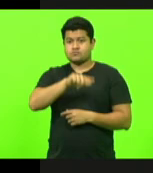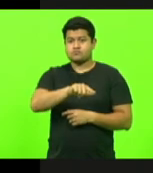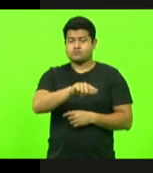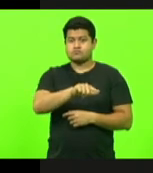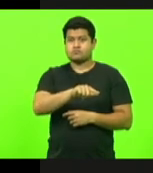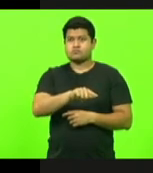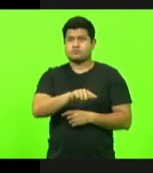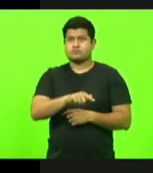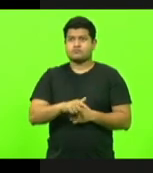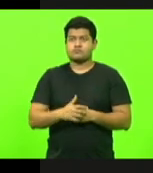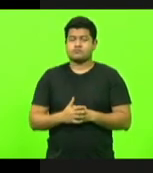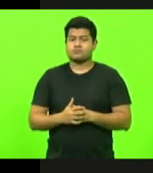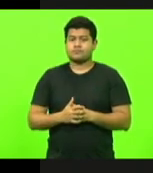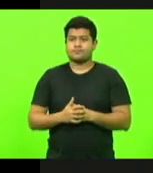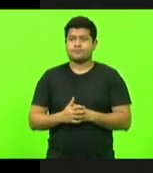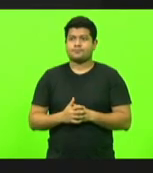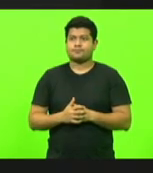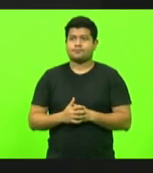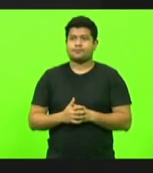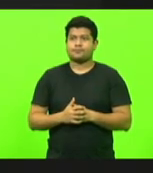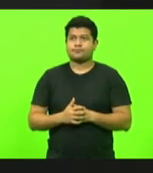Forte abraço.